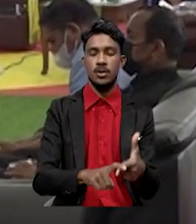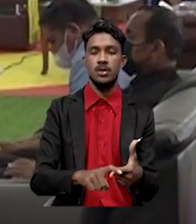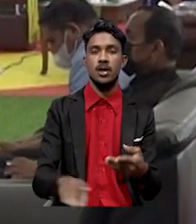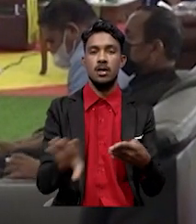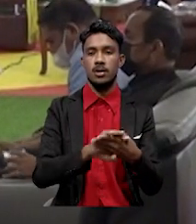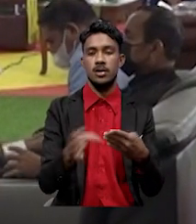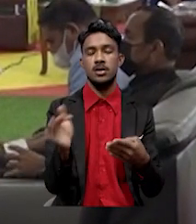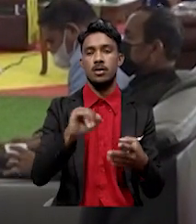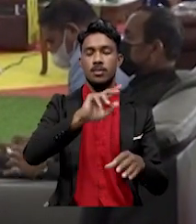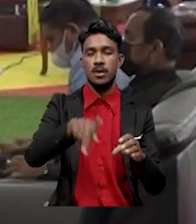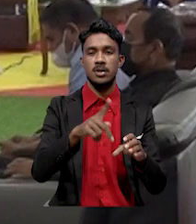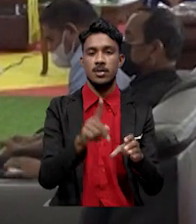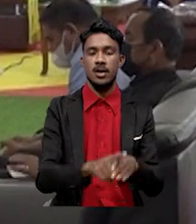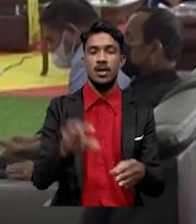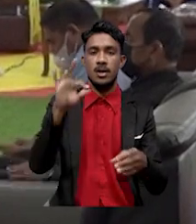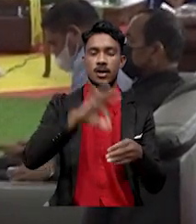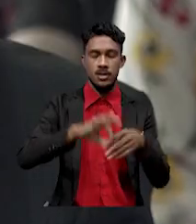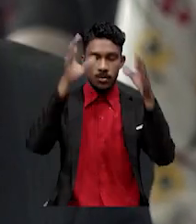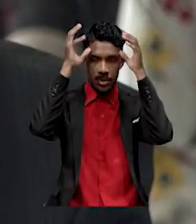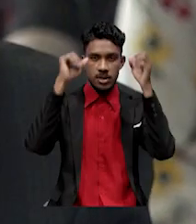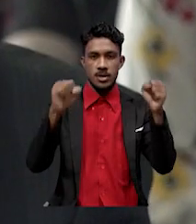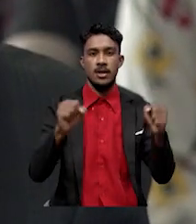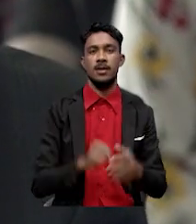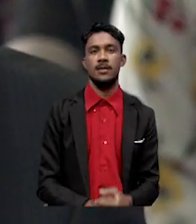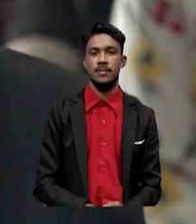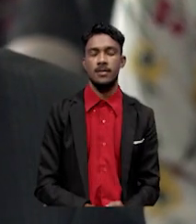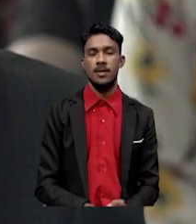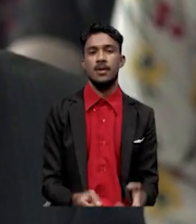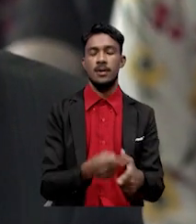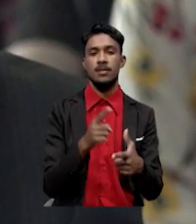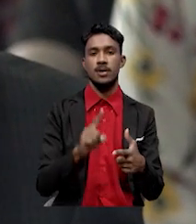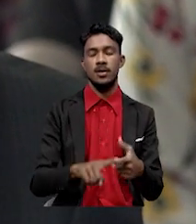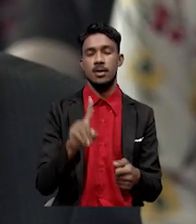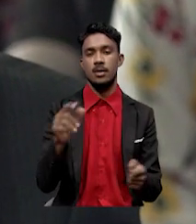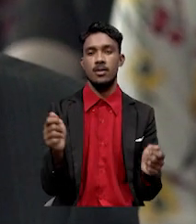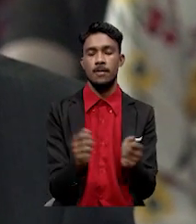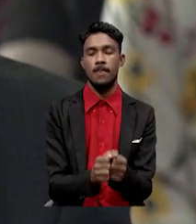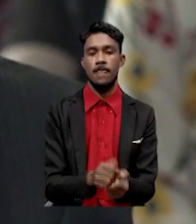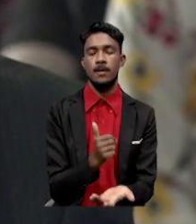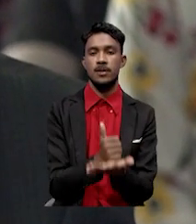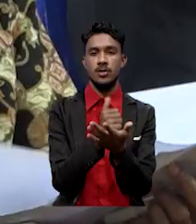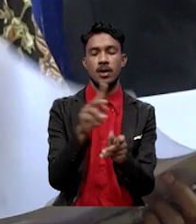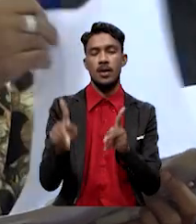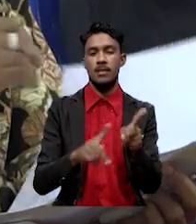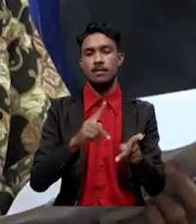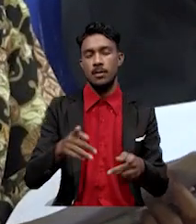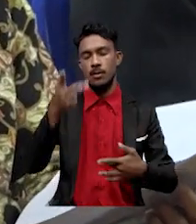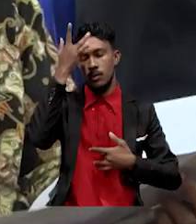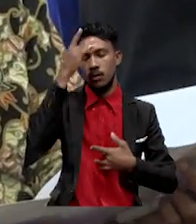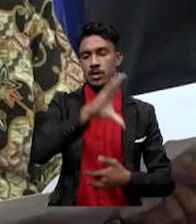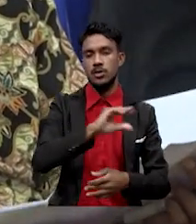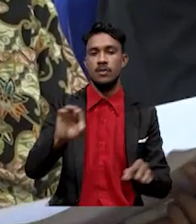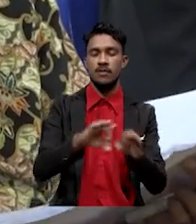hotu participa ia eleição presidencial, né. Além de, né, ato facilita mos paciente honia família sira